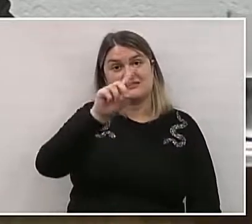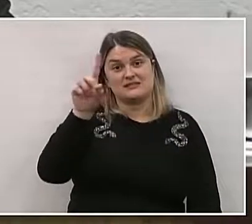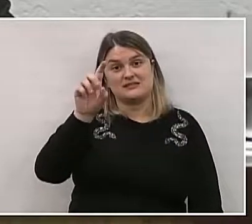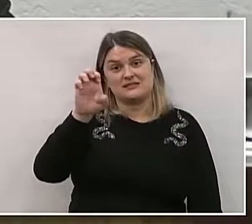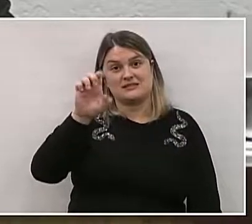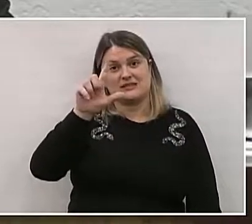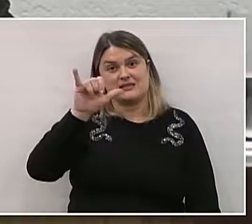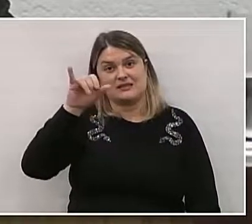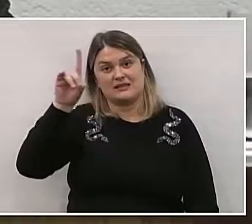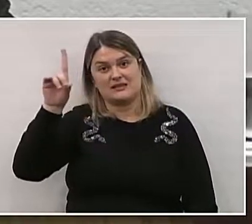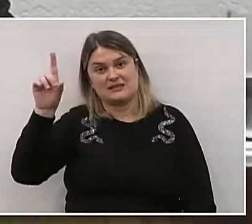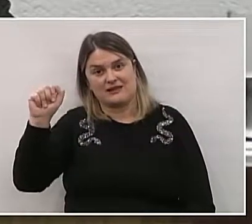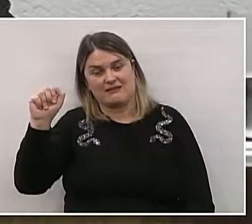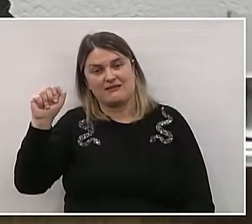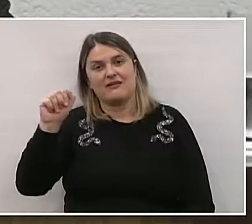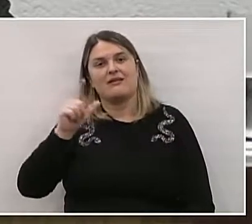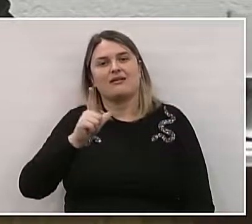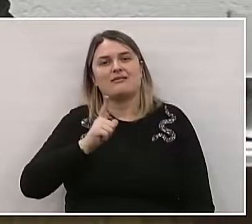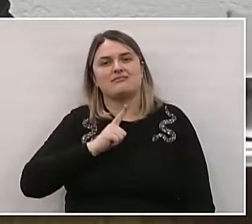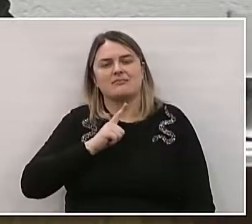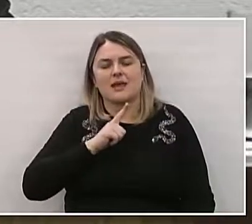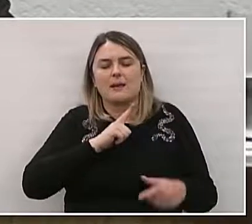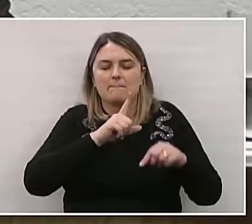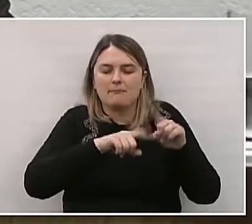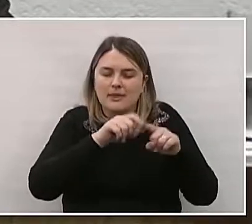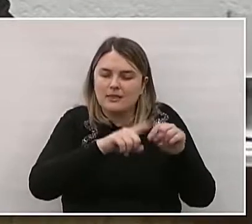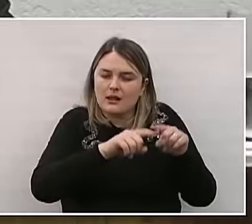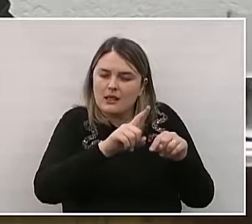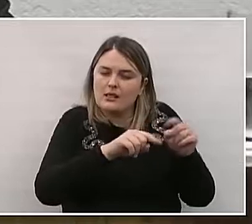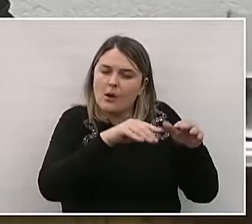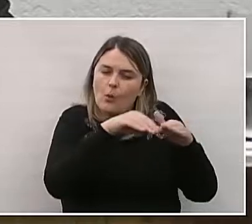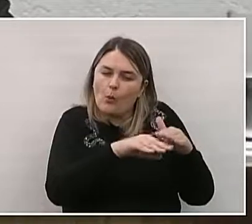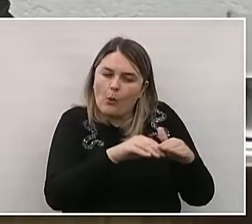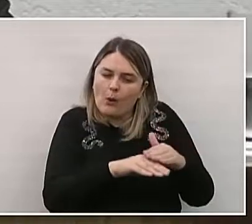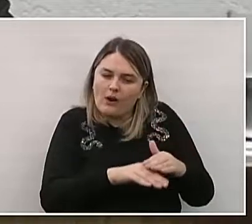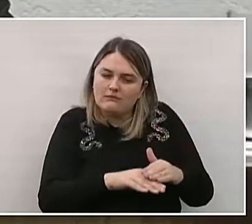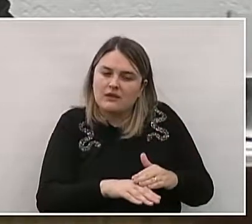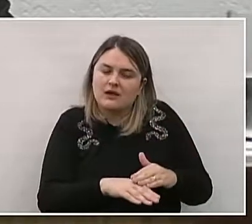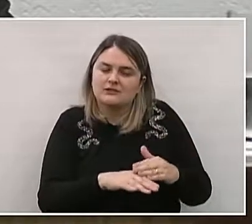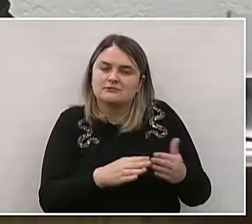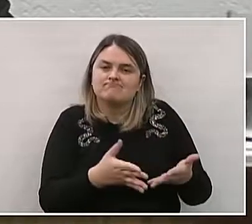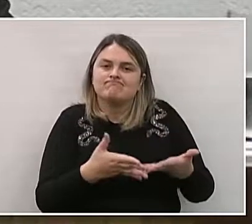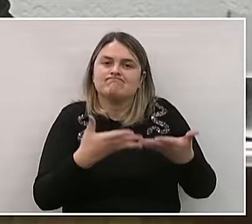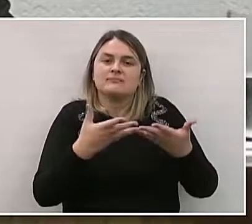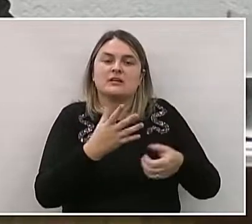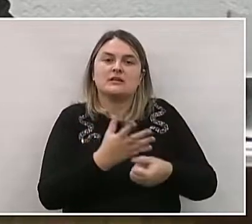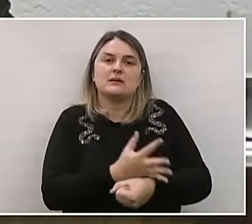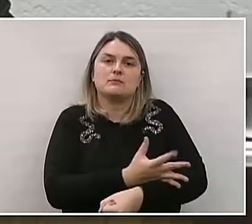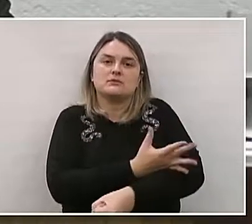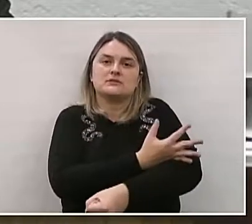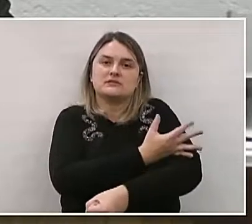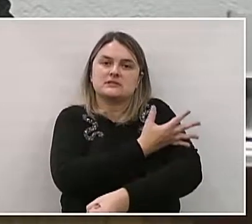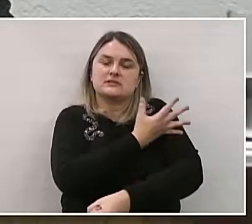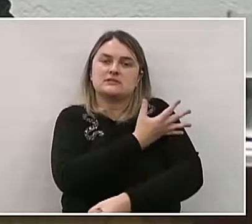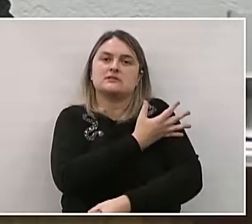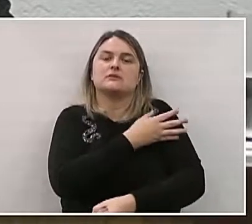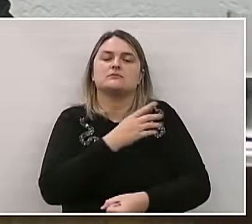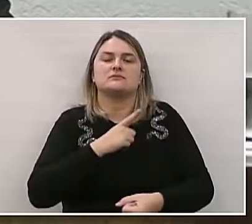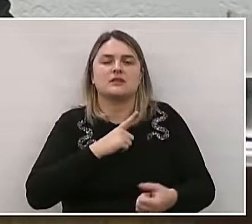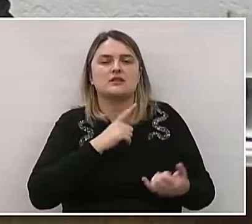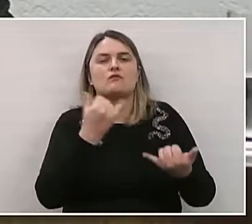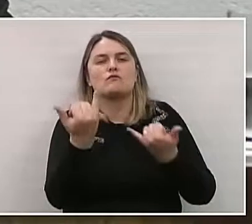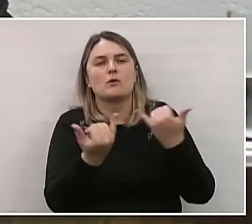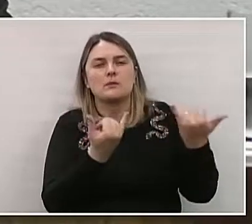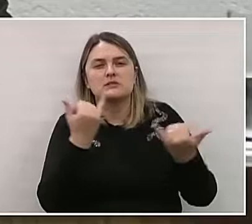Zelinda tem um pequeno acervo que desperta muitas emoções e certamente traz muita